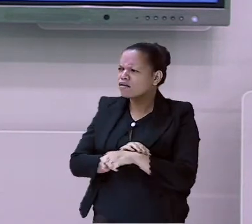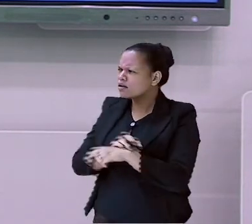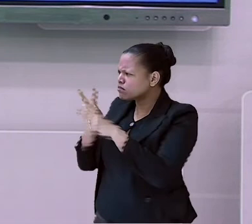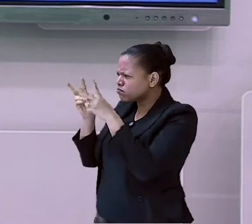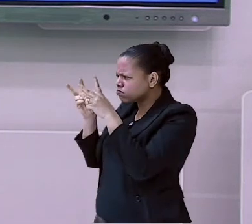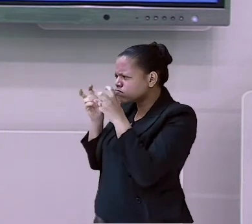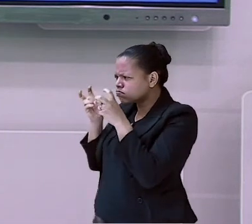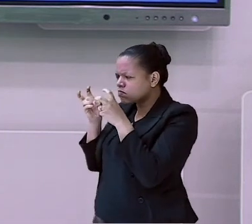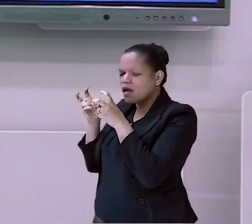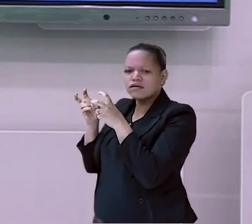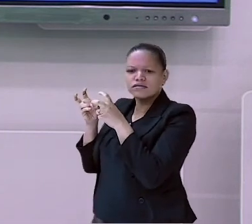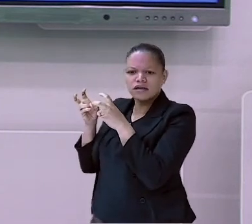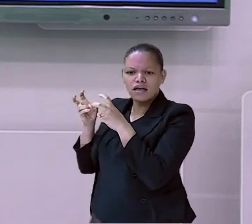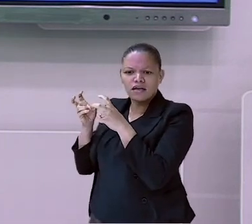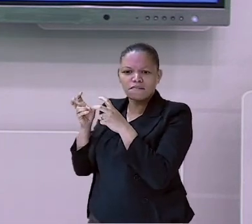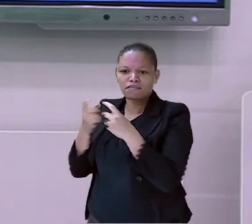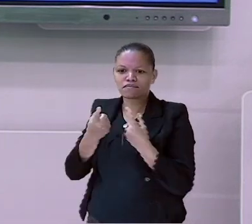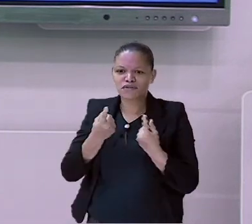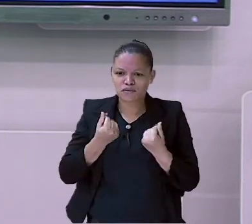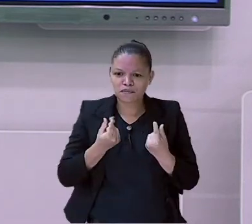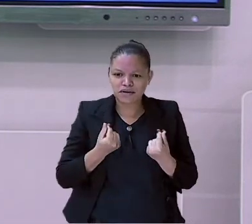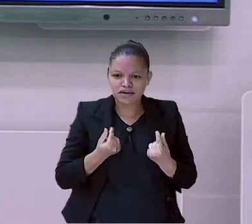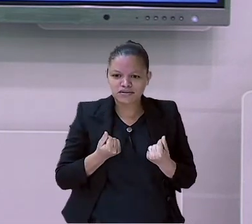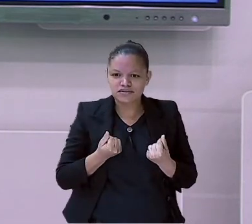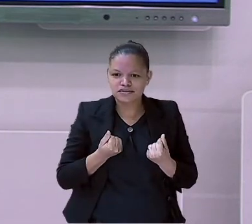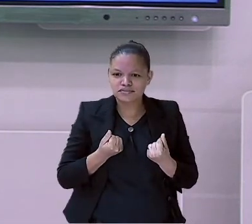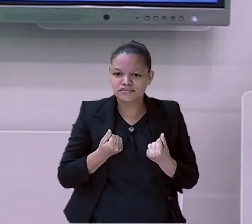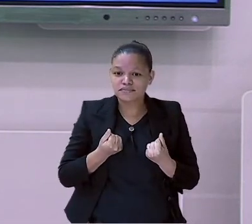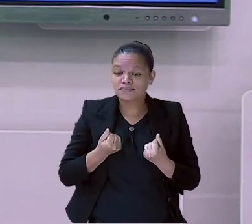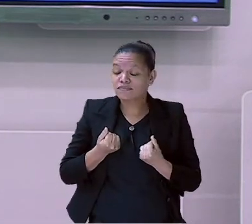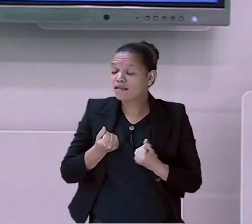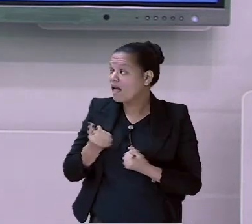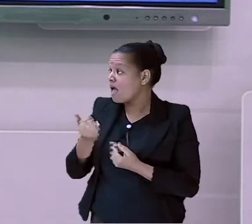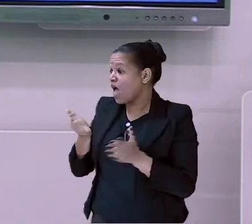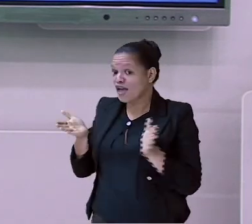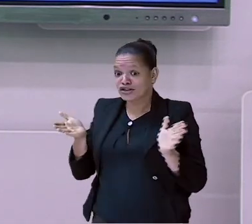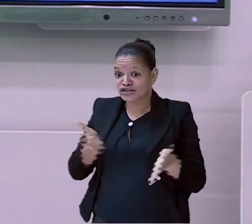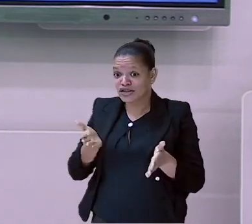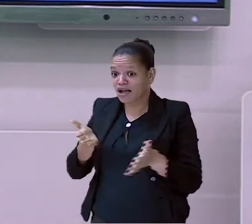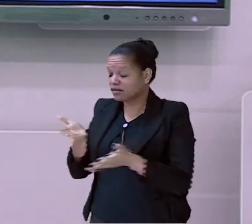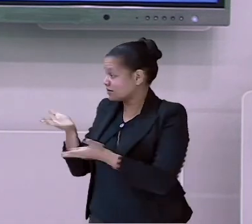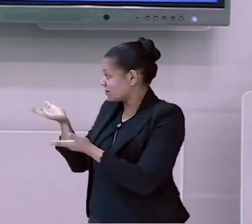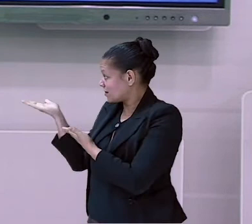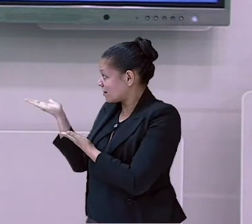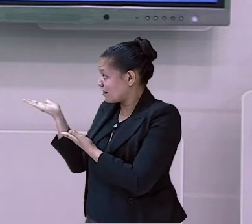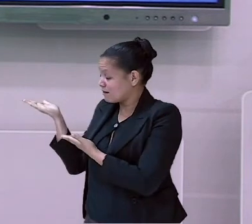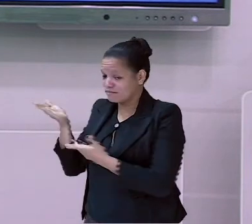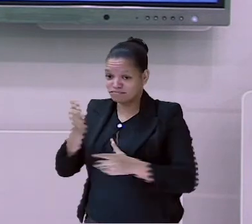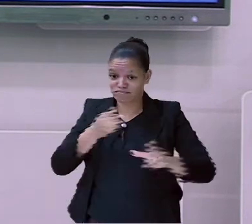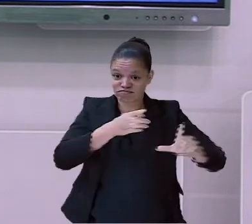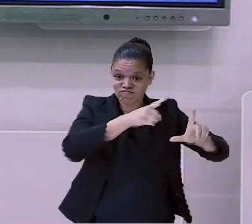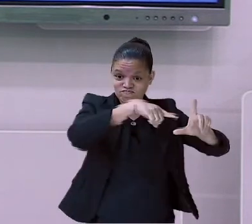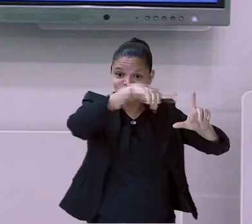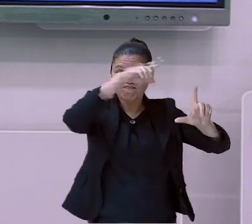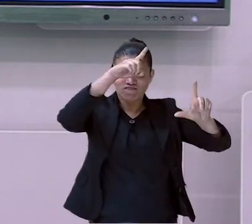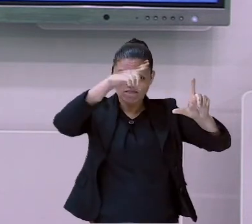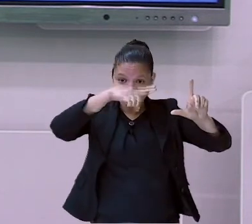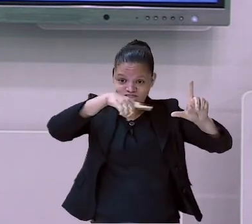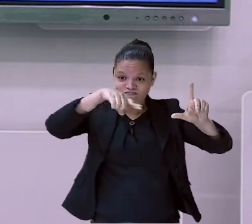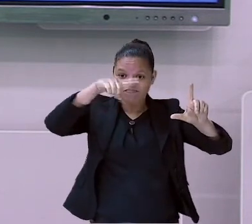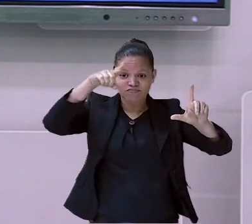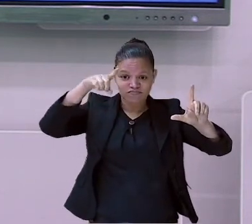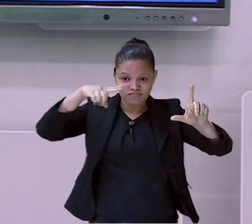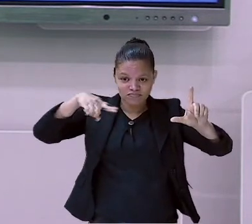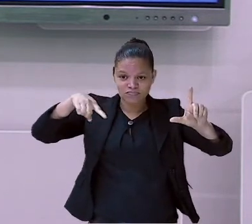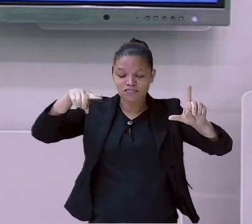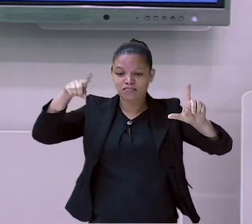você percebe. Por exemplo, peito de frango com osso é que a barra está menor. Então, é o